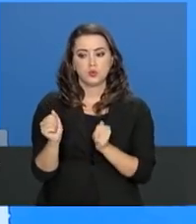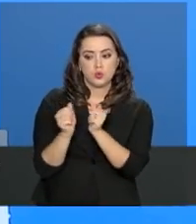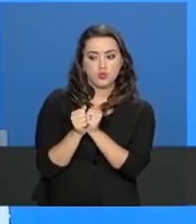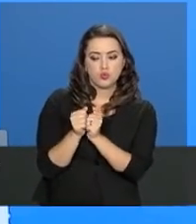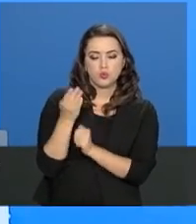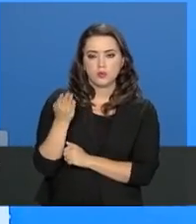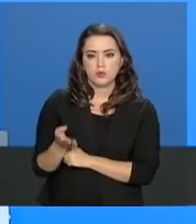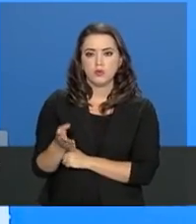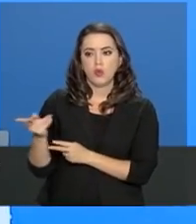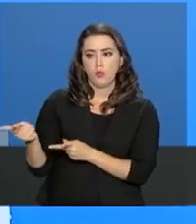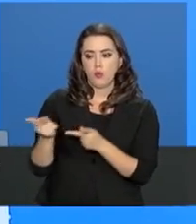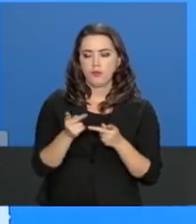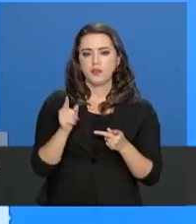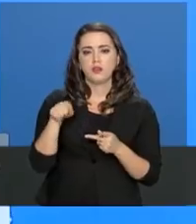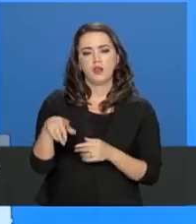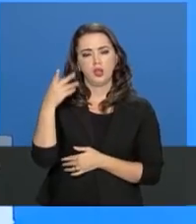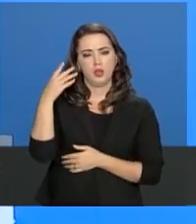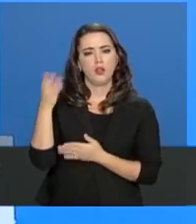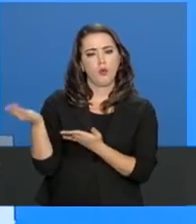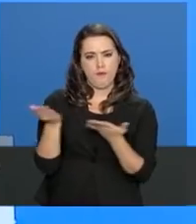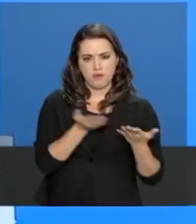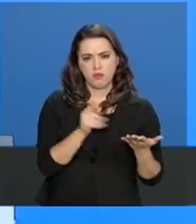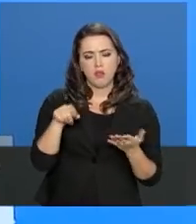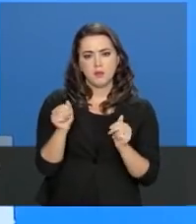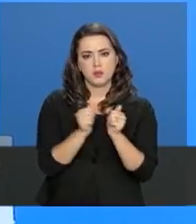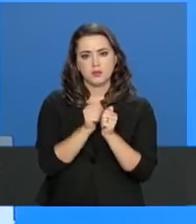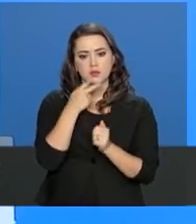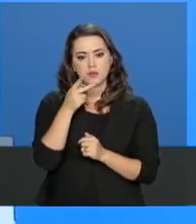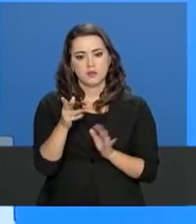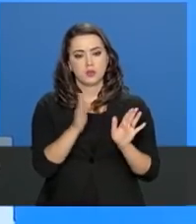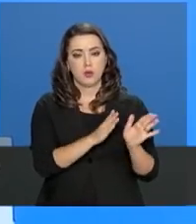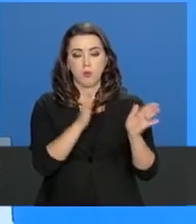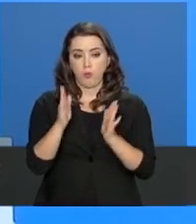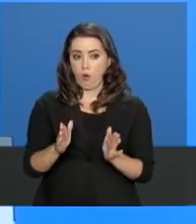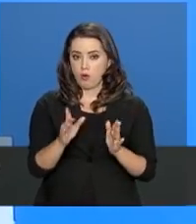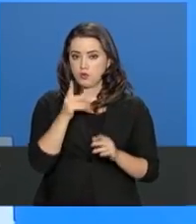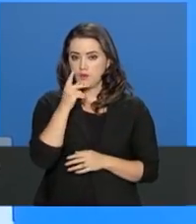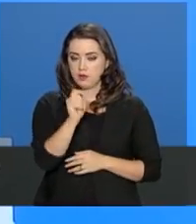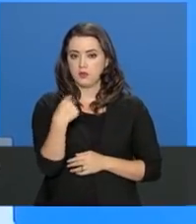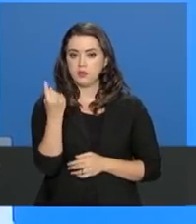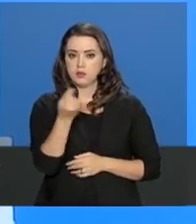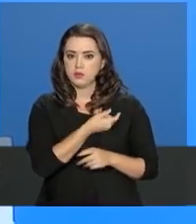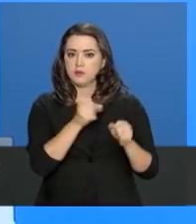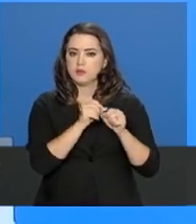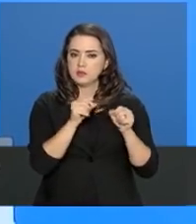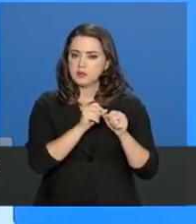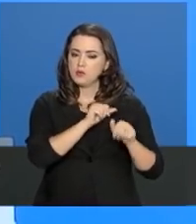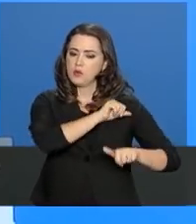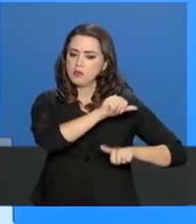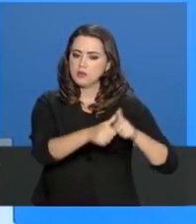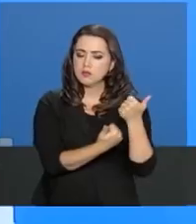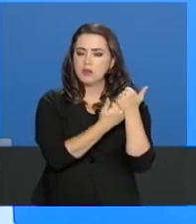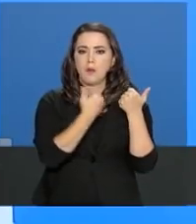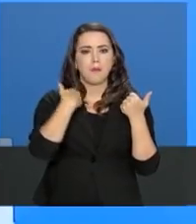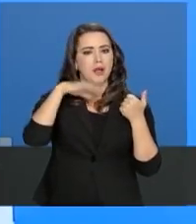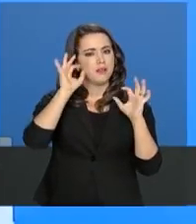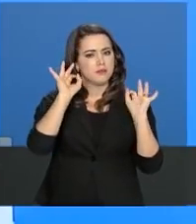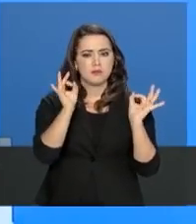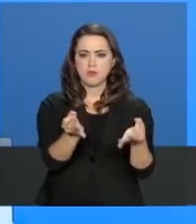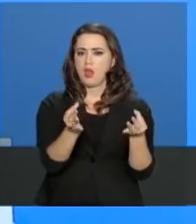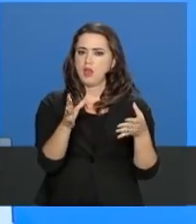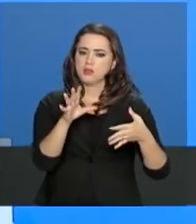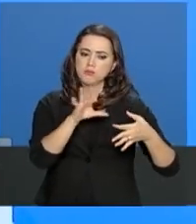eu convidei naturalmente vai aliás faço aqui um corte para dizer que nós vamos fazer uma das transições mais civilizados e